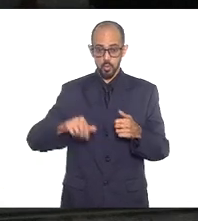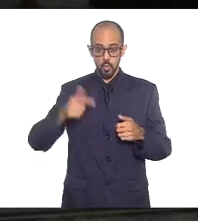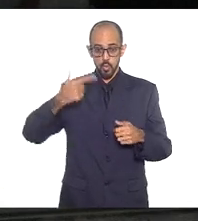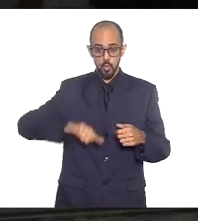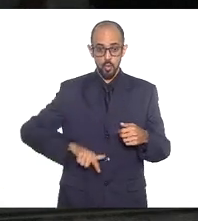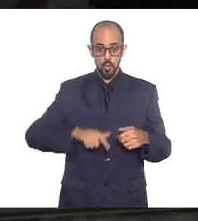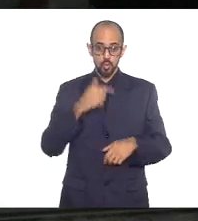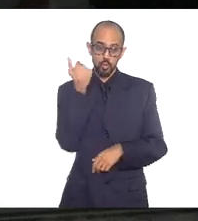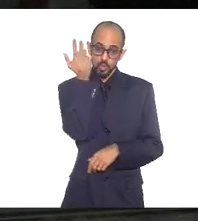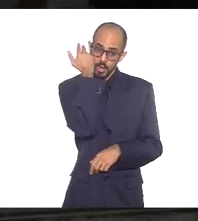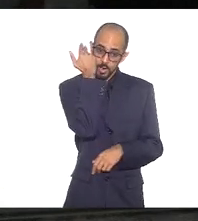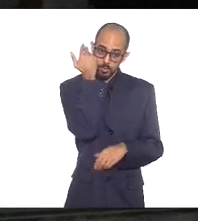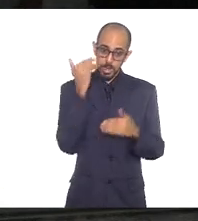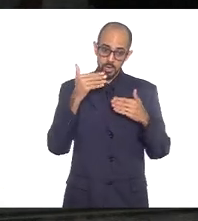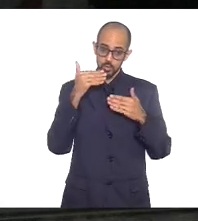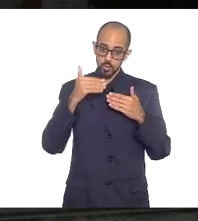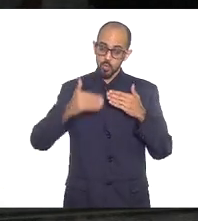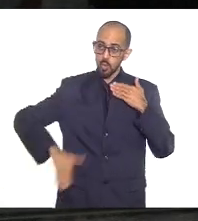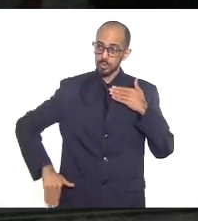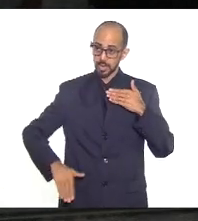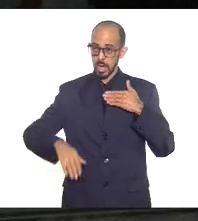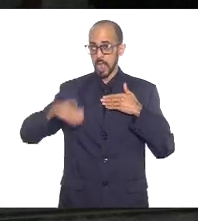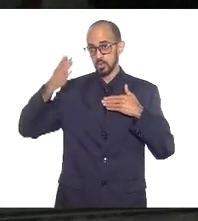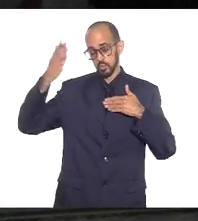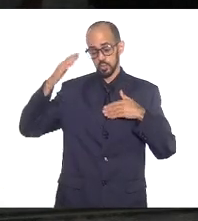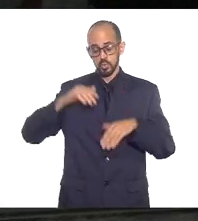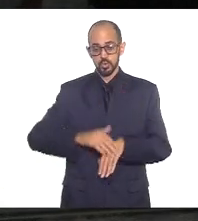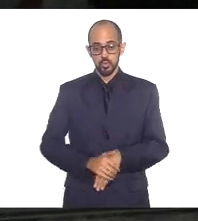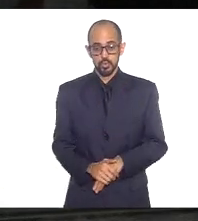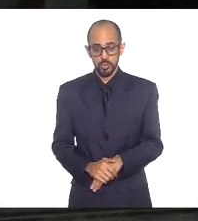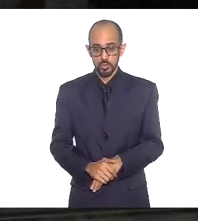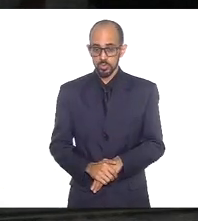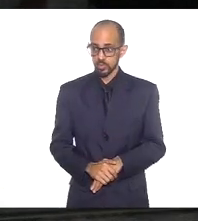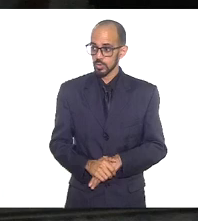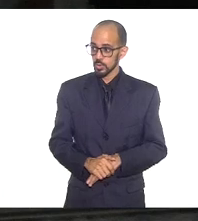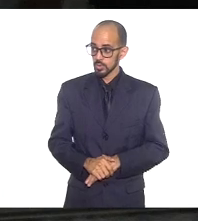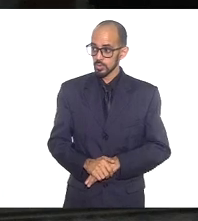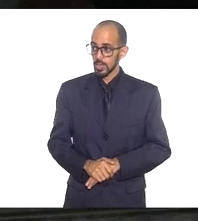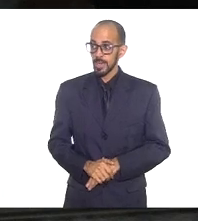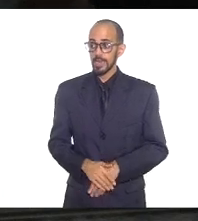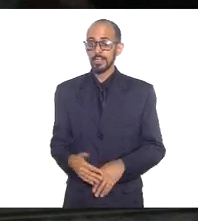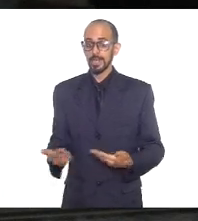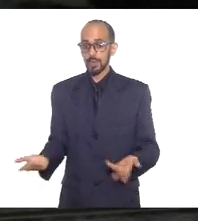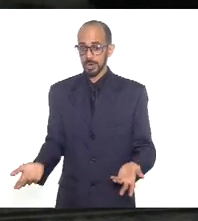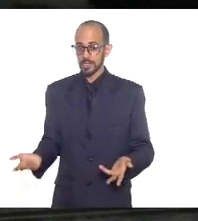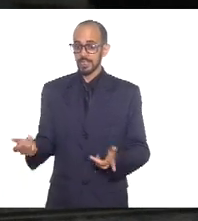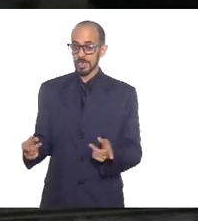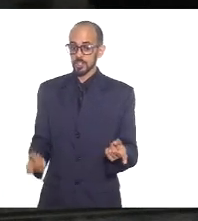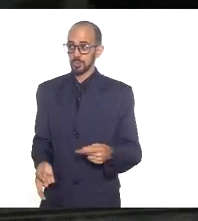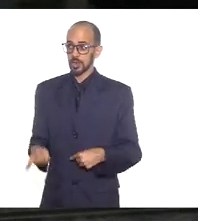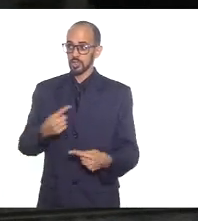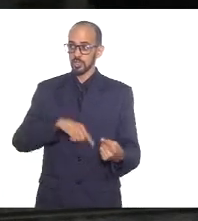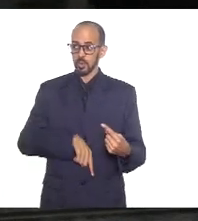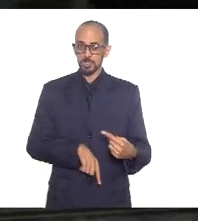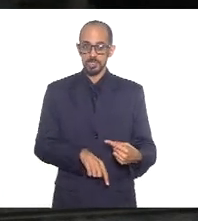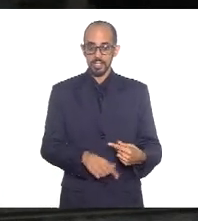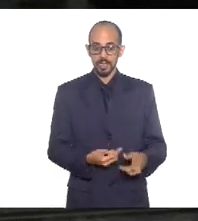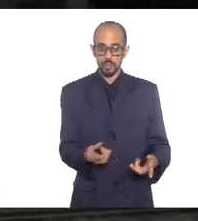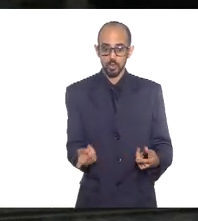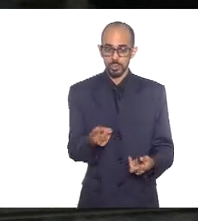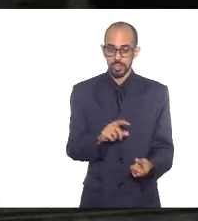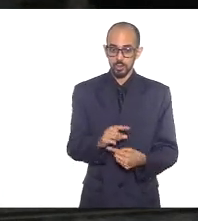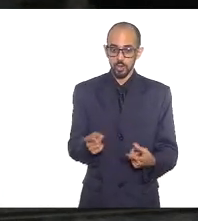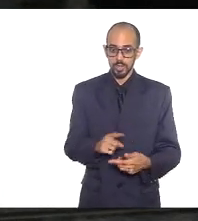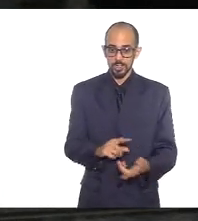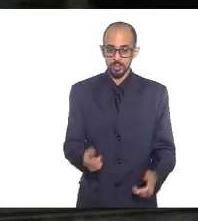deputado Eliomar Coelho, contrário ao seu parecer. Então, colho o primeiro voto do deputado